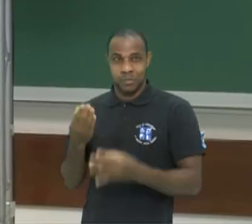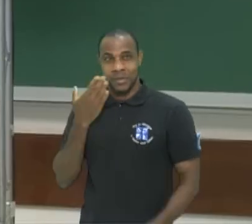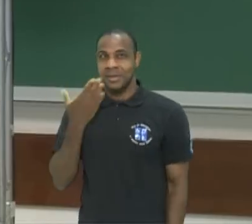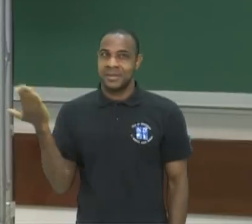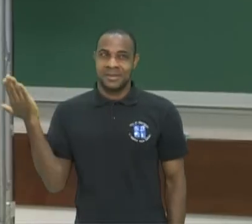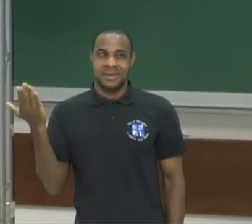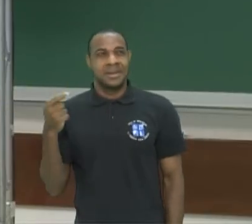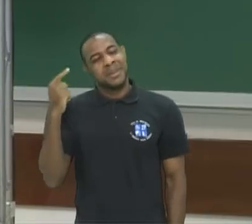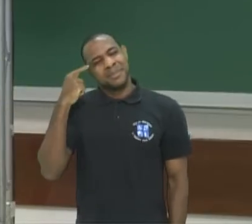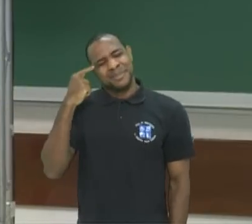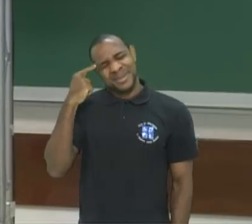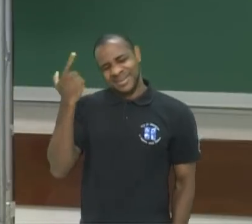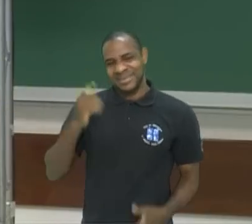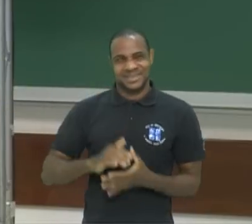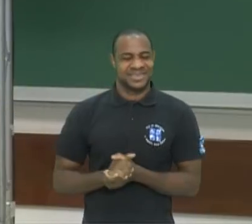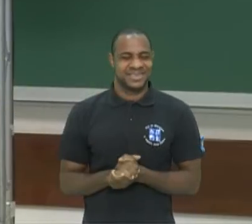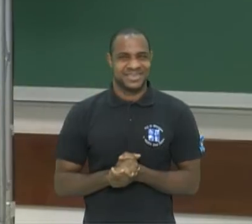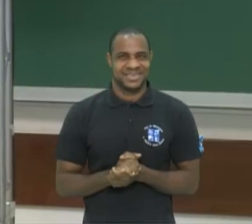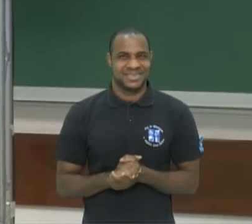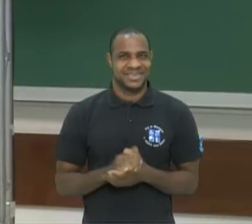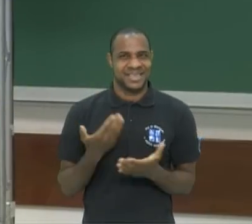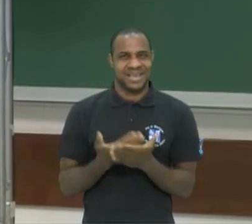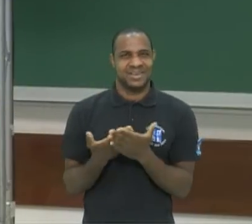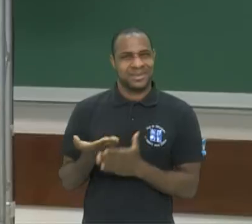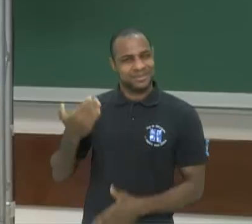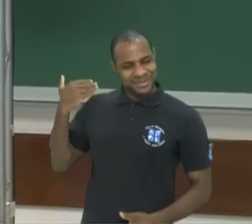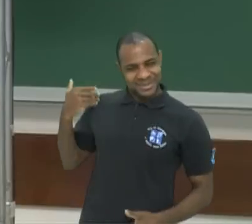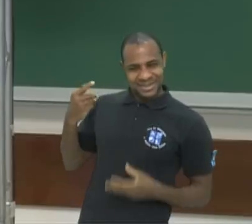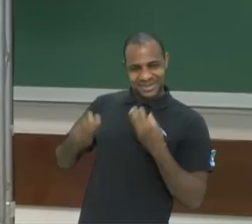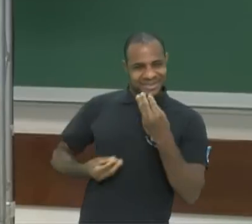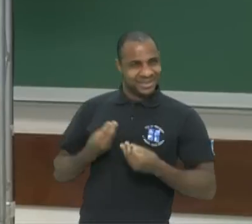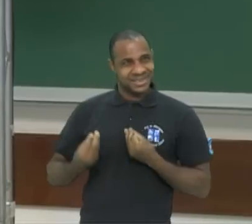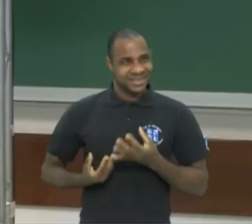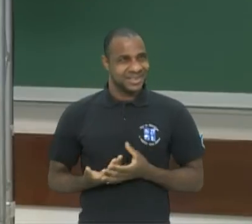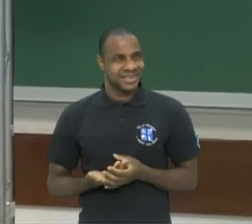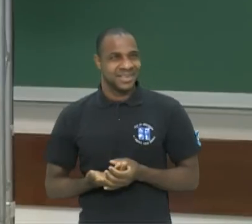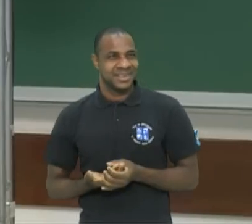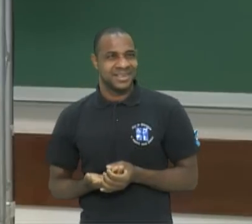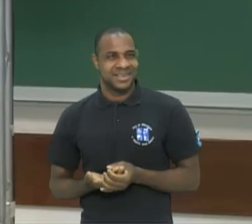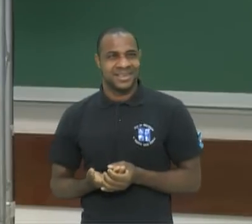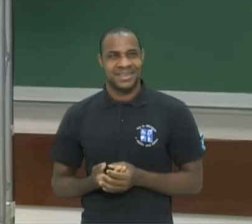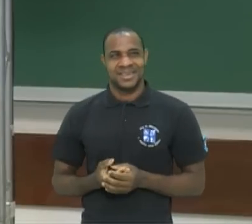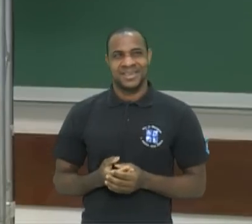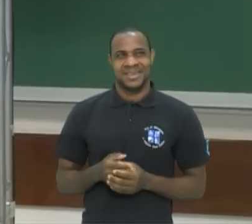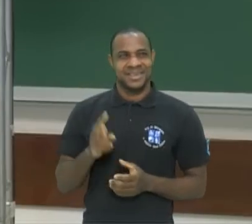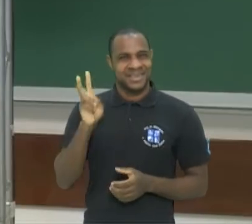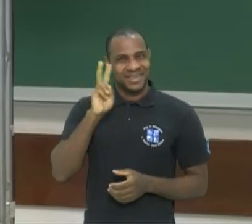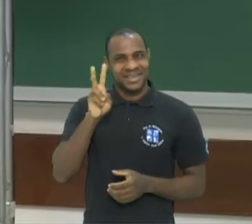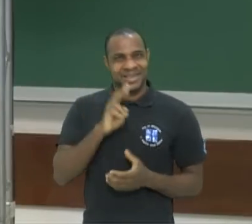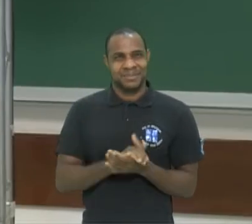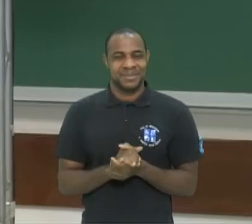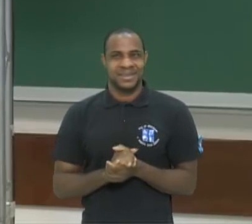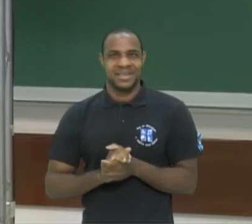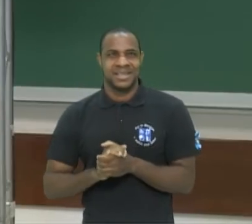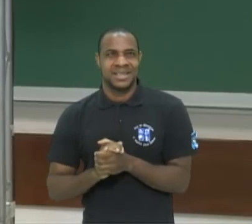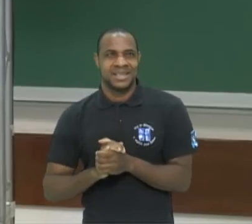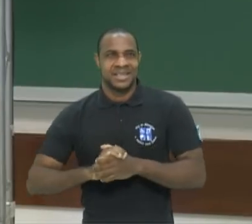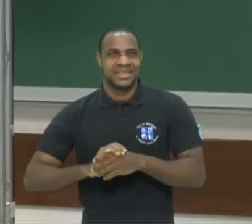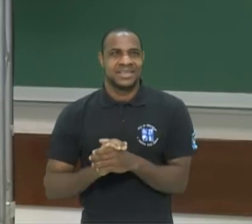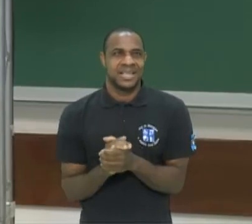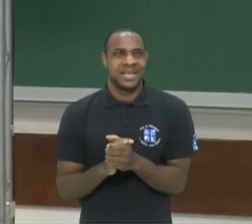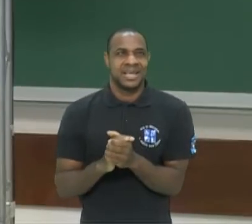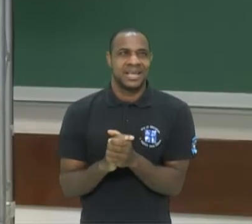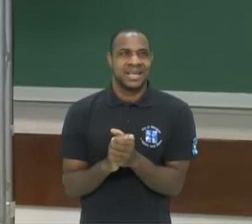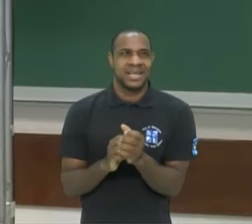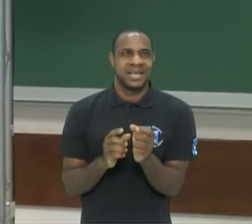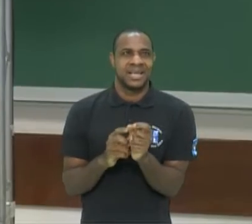vamos pensar na nossa aula anterior, né? Ali lembra da sintaxe? Né? Então,